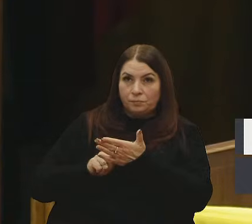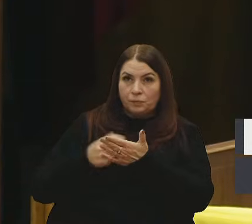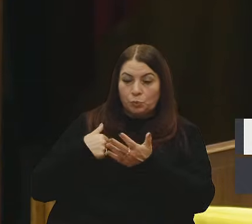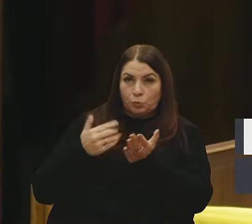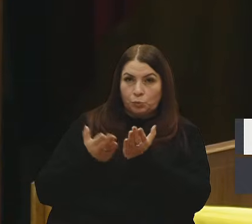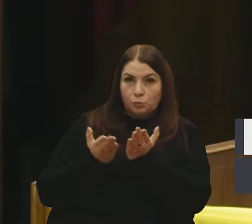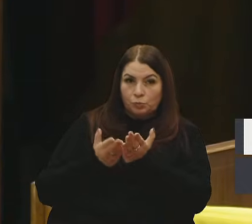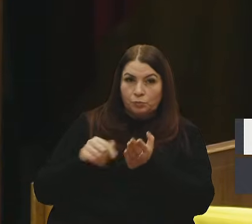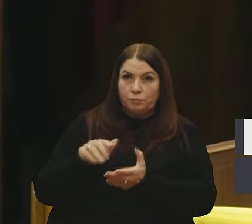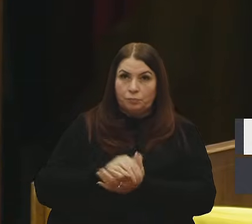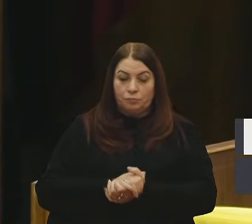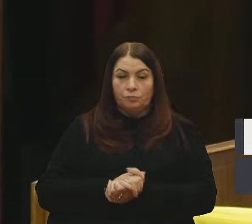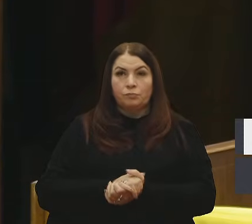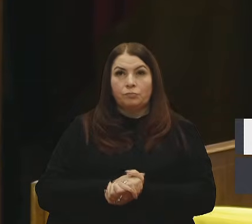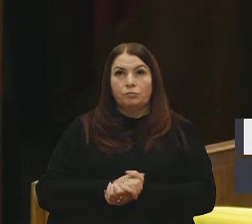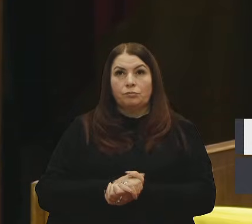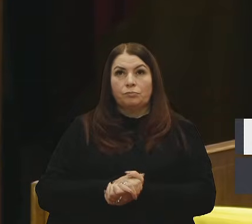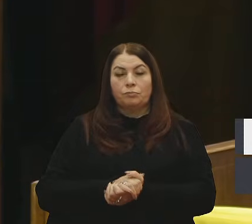estudo.